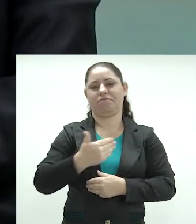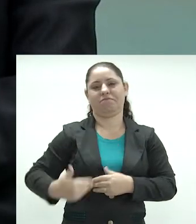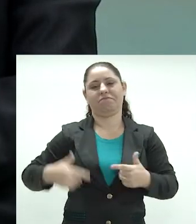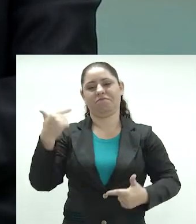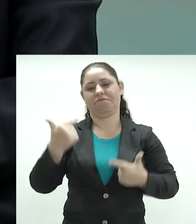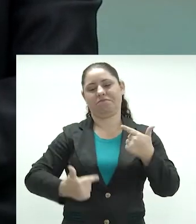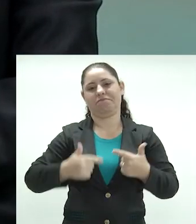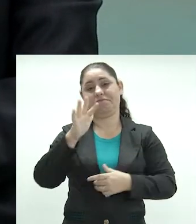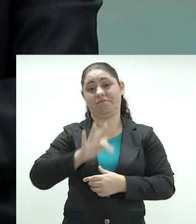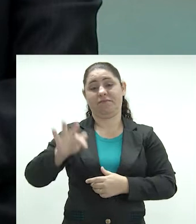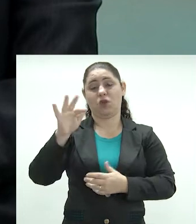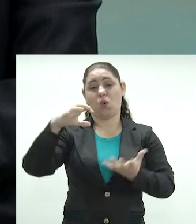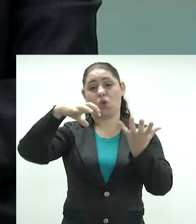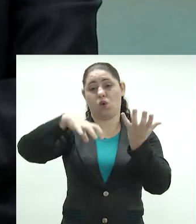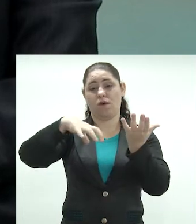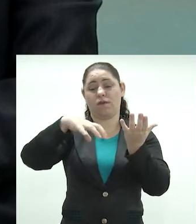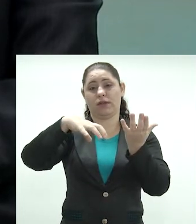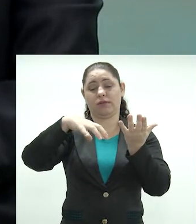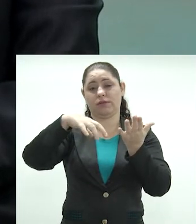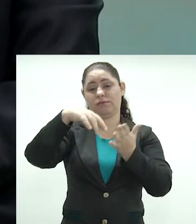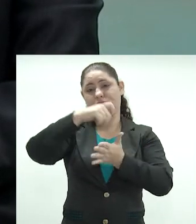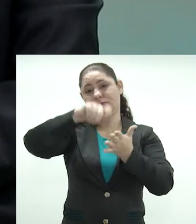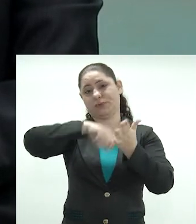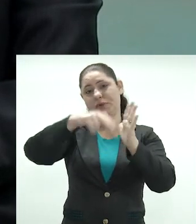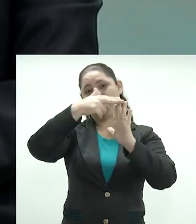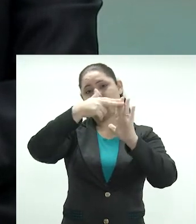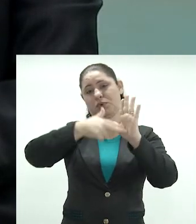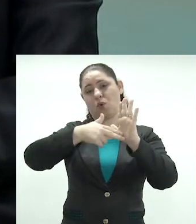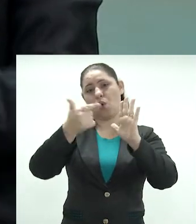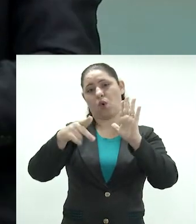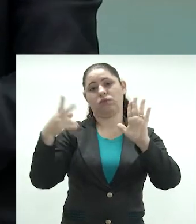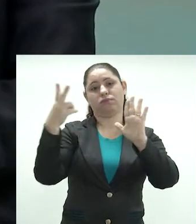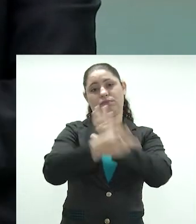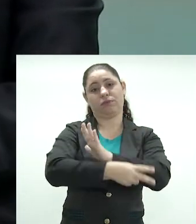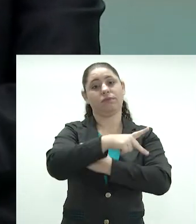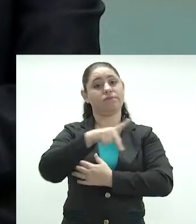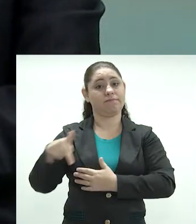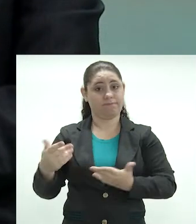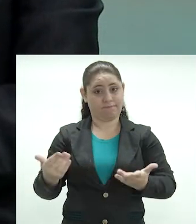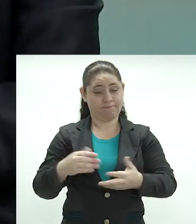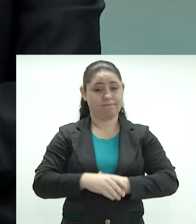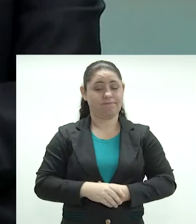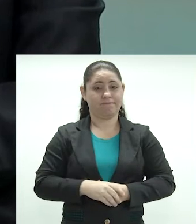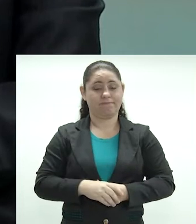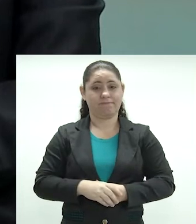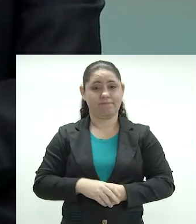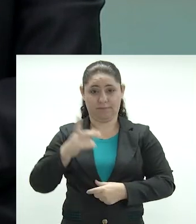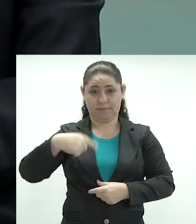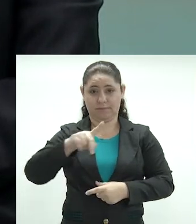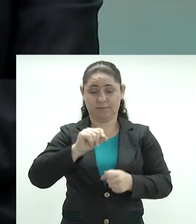Público, é uma questão de política do governo federal. O Congresso Nacional editou algumas normas, outras foram vetadas pelo